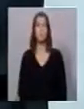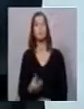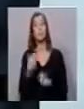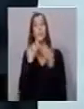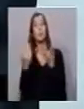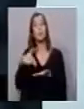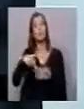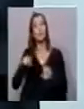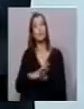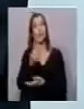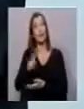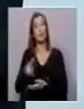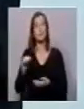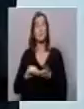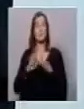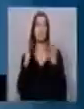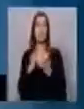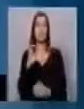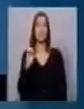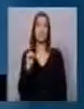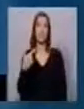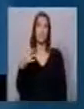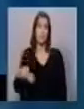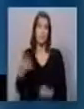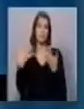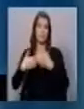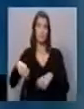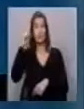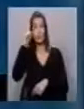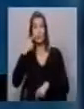este Jornal de hoje, o Secretário-Geral da CGTP, no dia em que é conhecido o Orçamento de Estado. O PS...